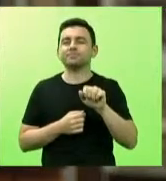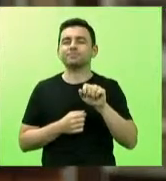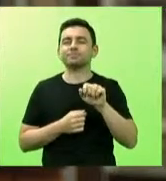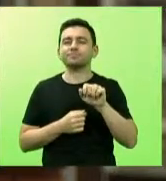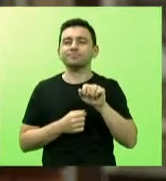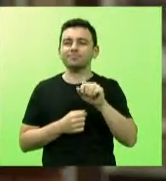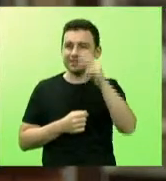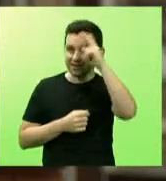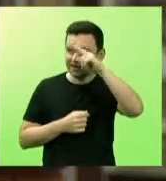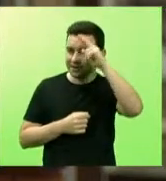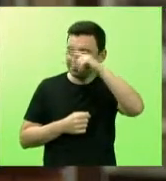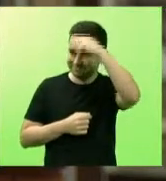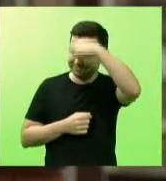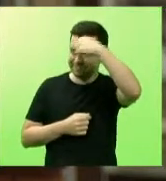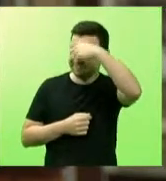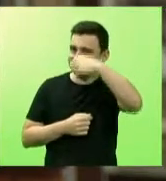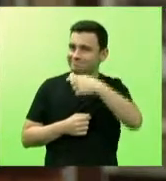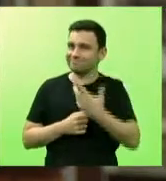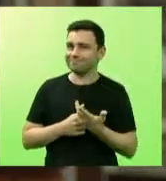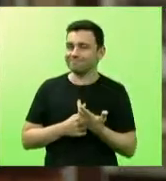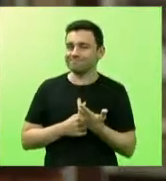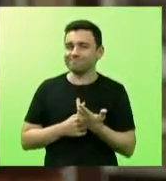Skudilac?